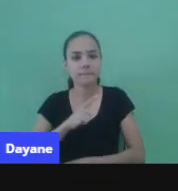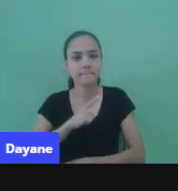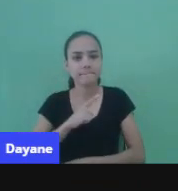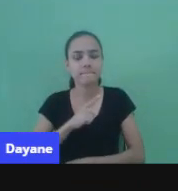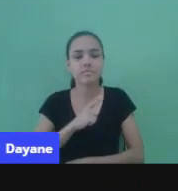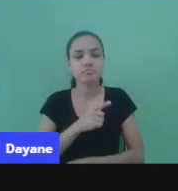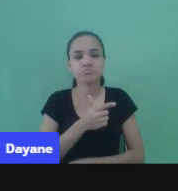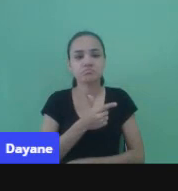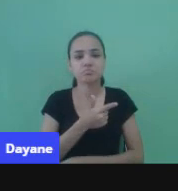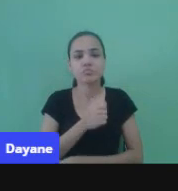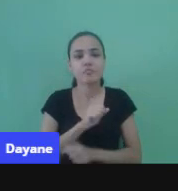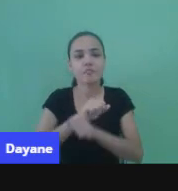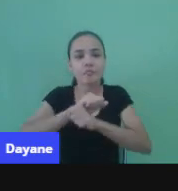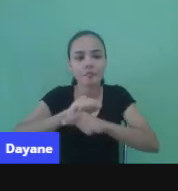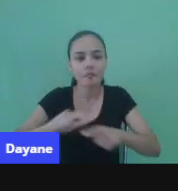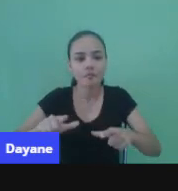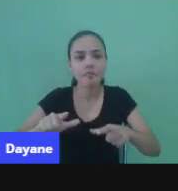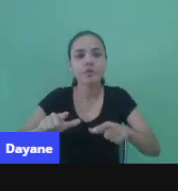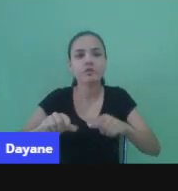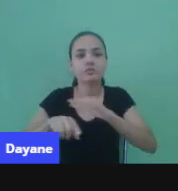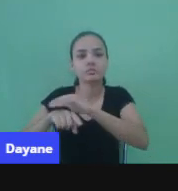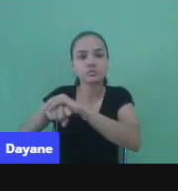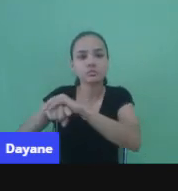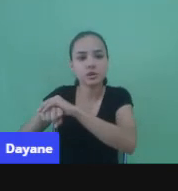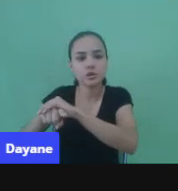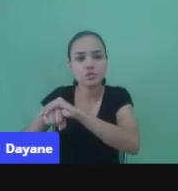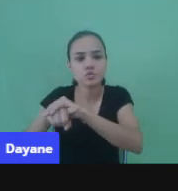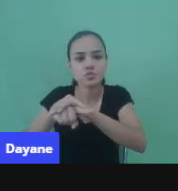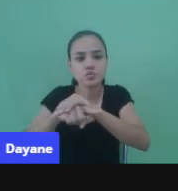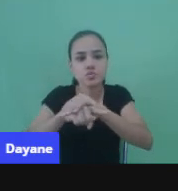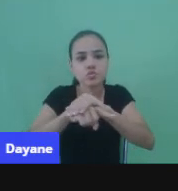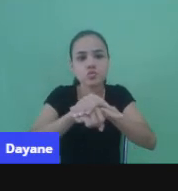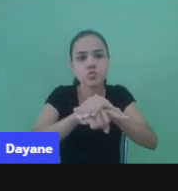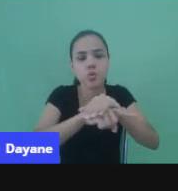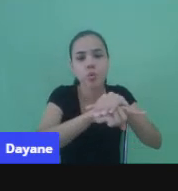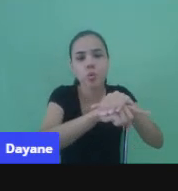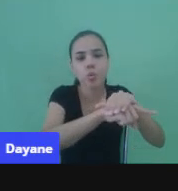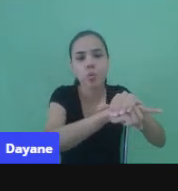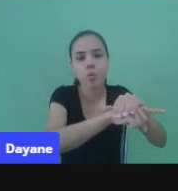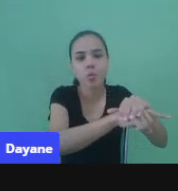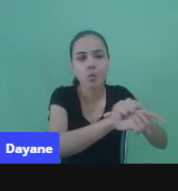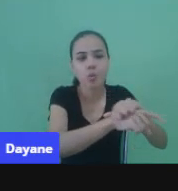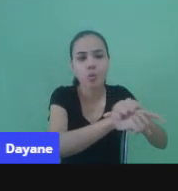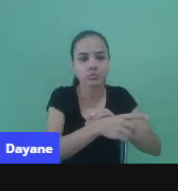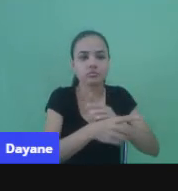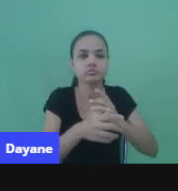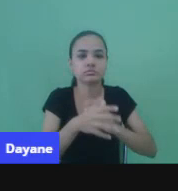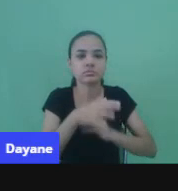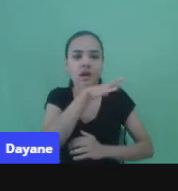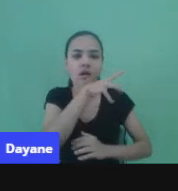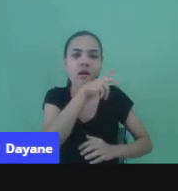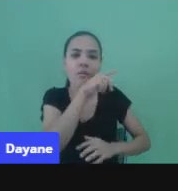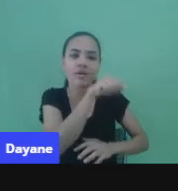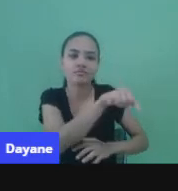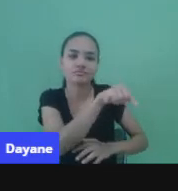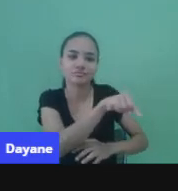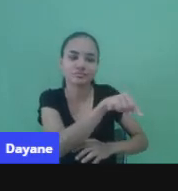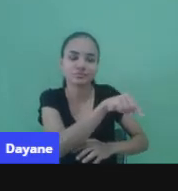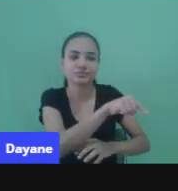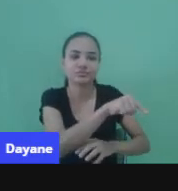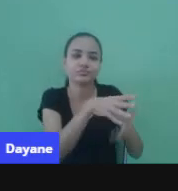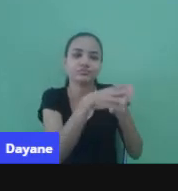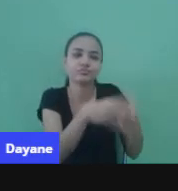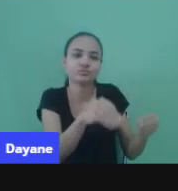em 2 anos, só 3 indivíduos ainda que viviam ali. Então, a população é praticamente extinta. E